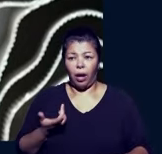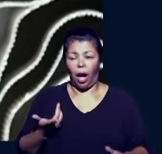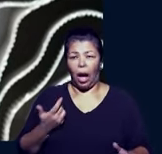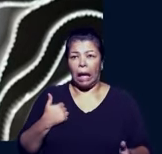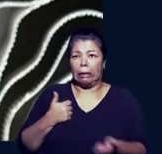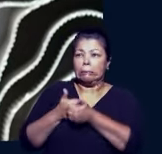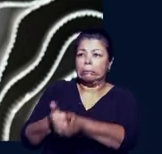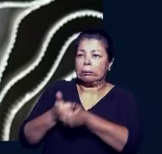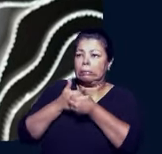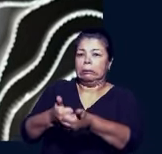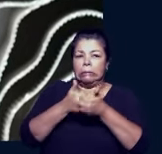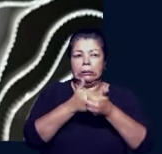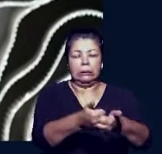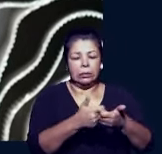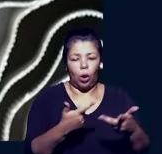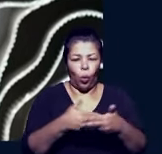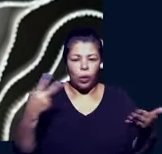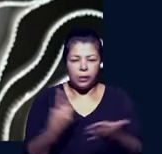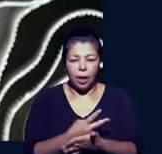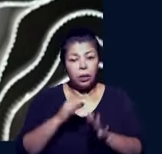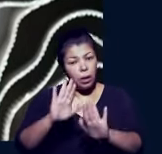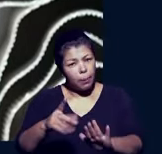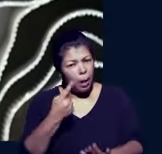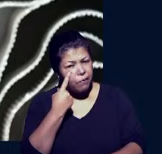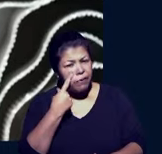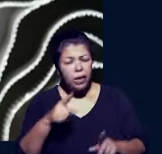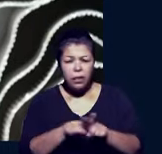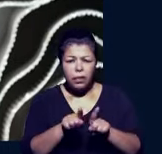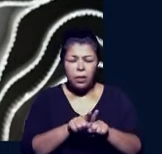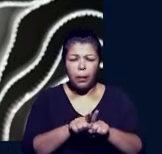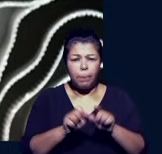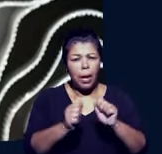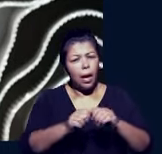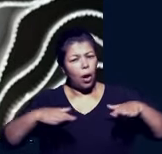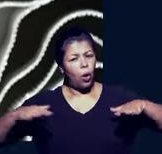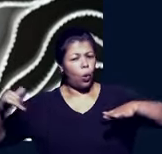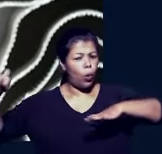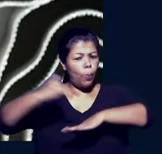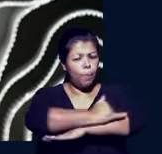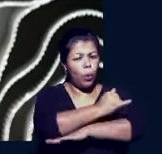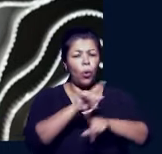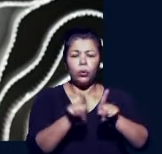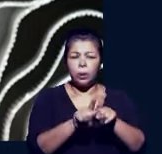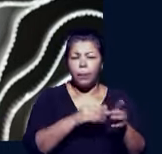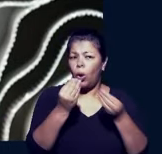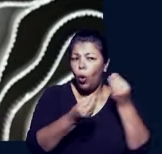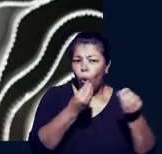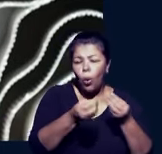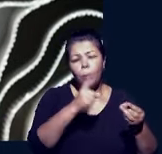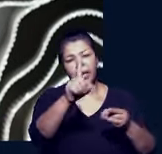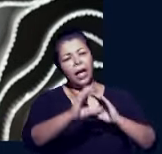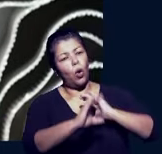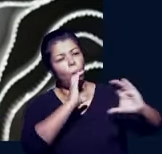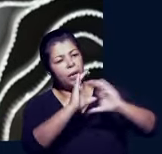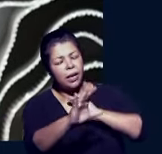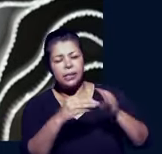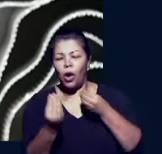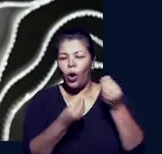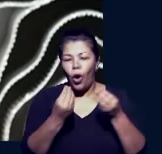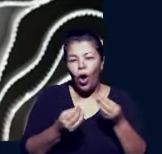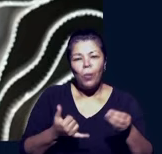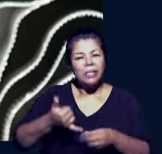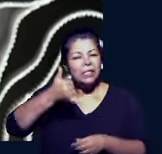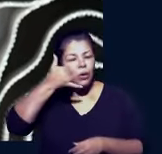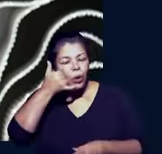o que deu certo também vamos avaliar como estão os aeroportos vamos avaliar como é que é a nossa telecomunicações né como é que nosso 5g vamos